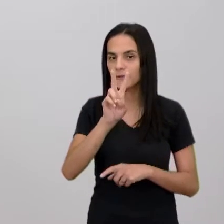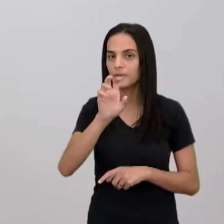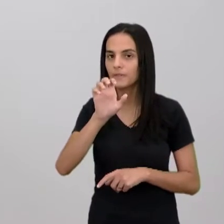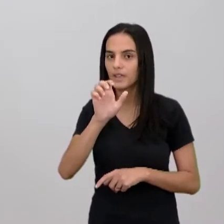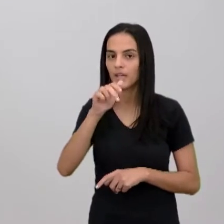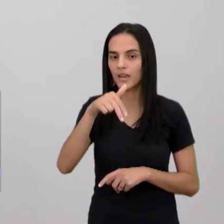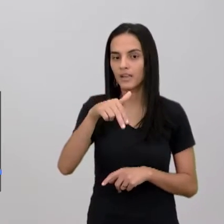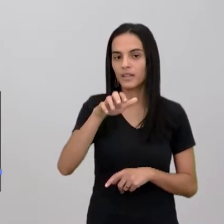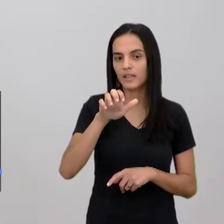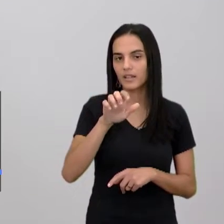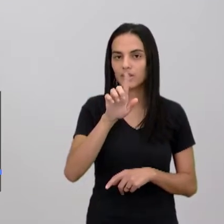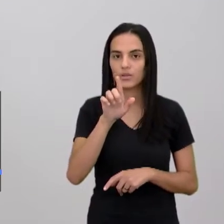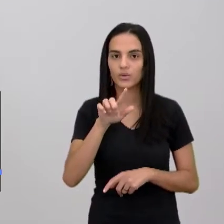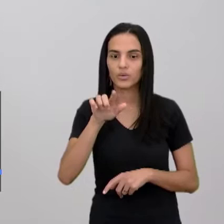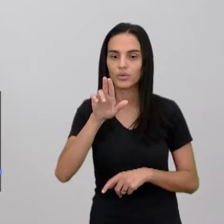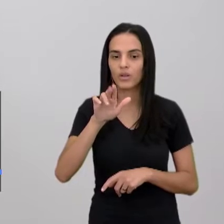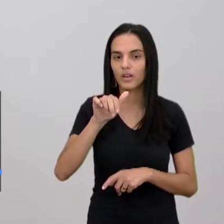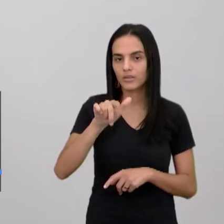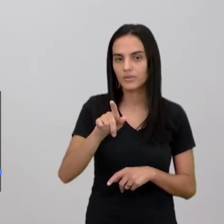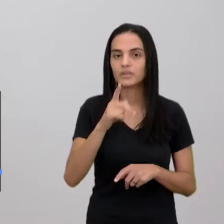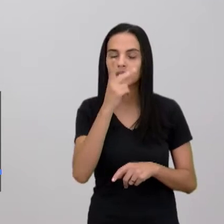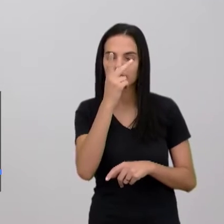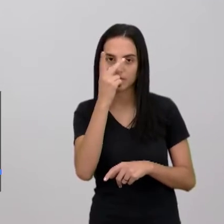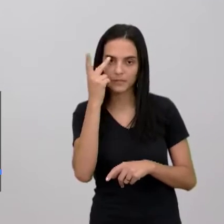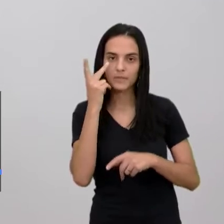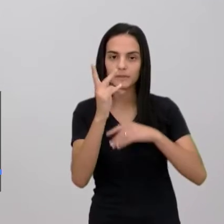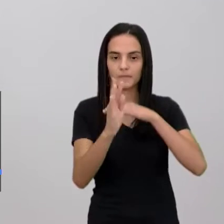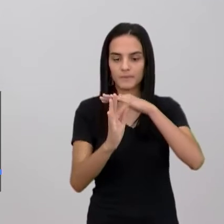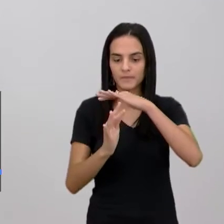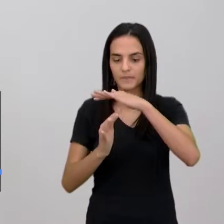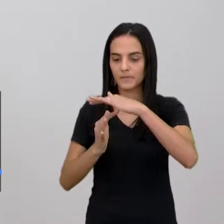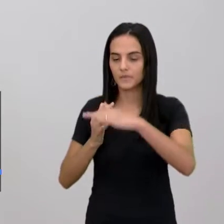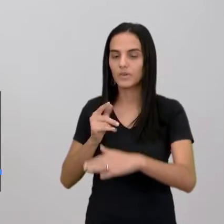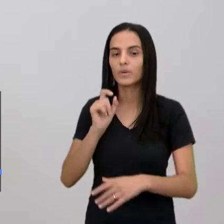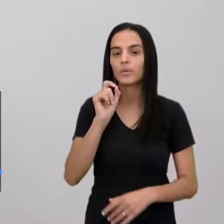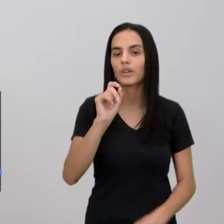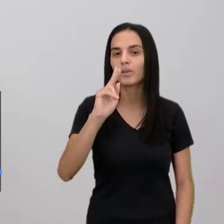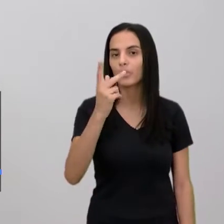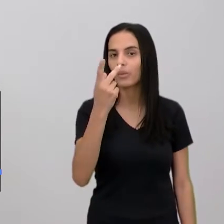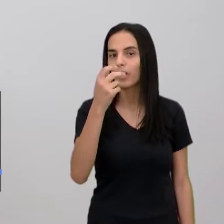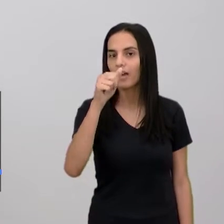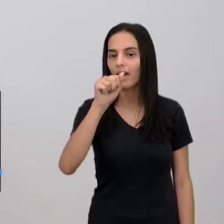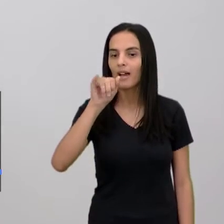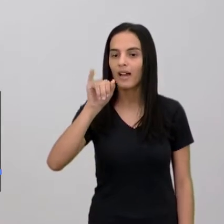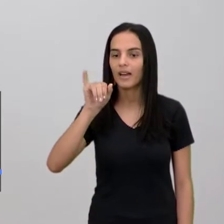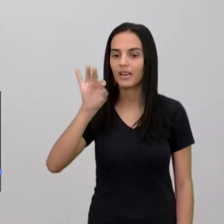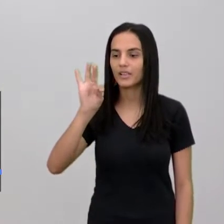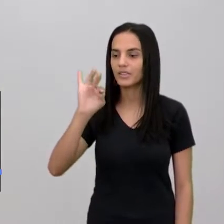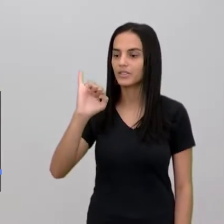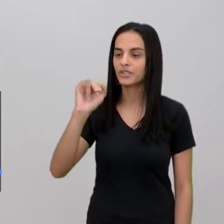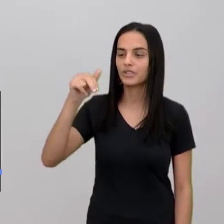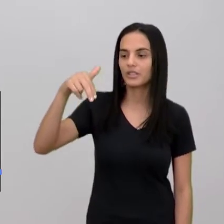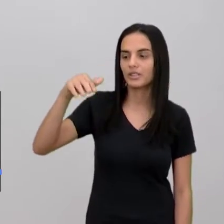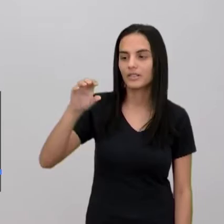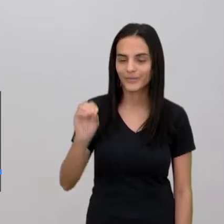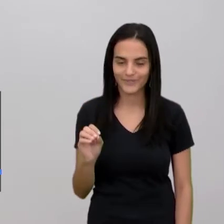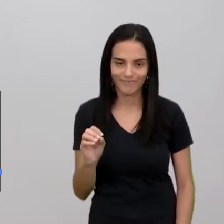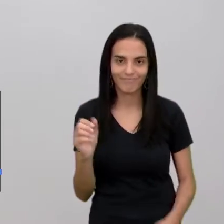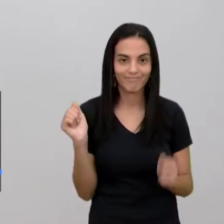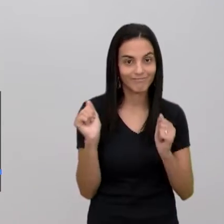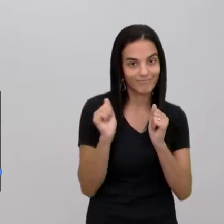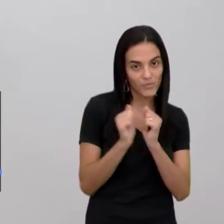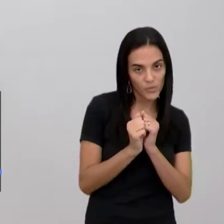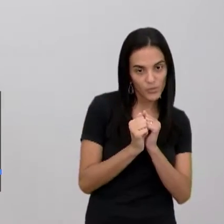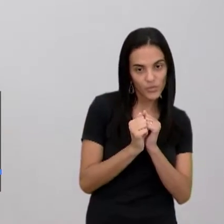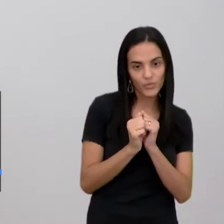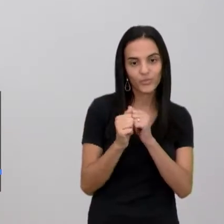falaremos dos refugiados no Brasil, os haitianos. E para me acompanhar nesse encontro, eu não canso